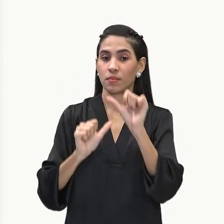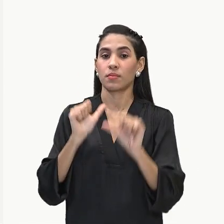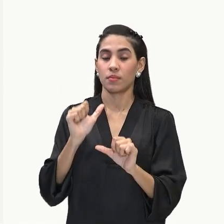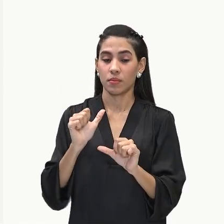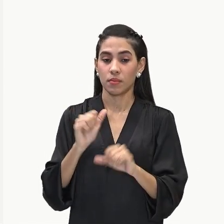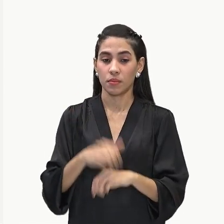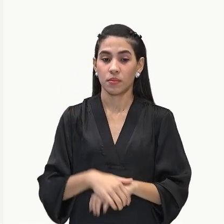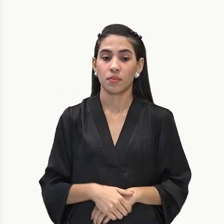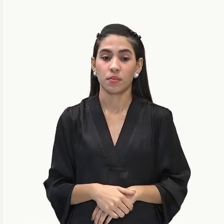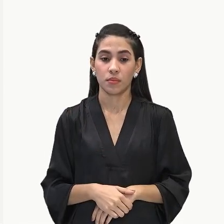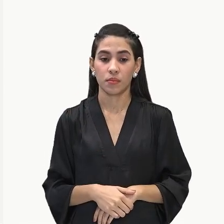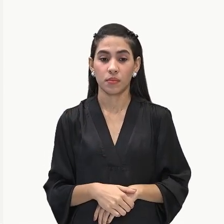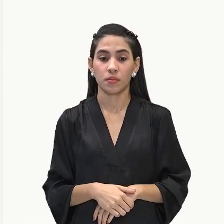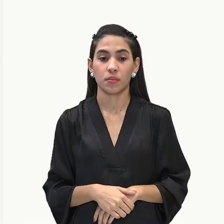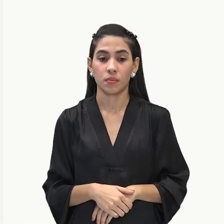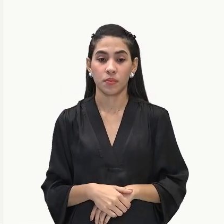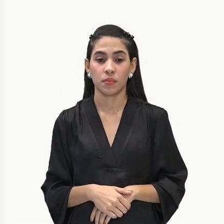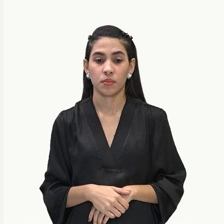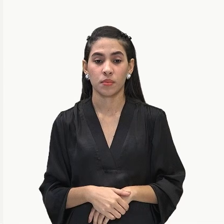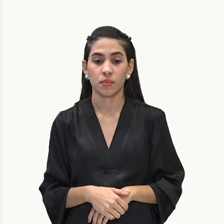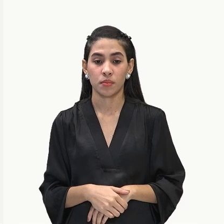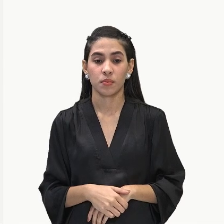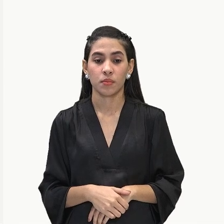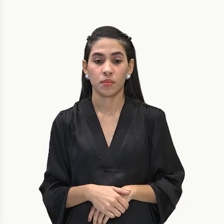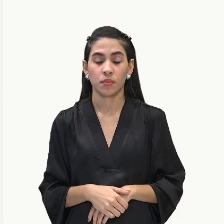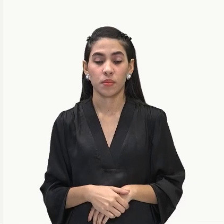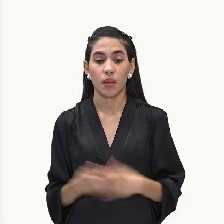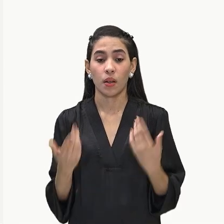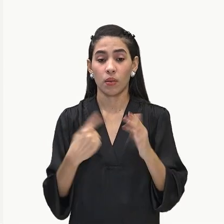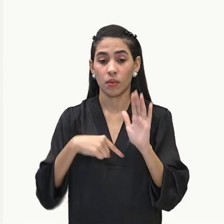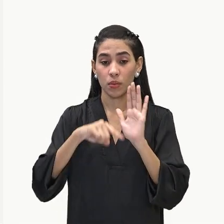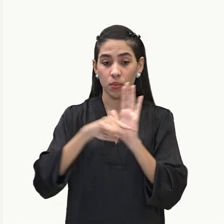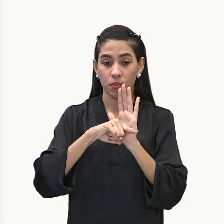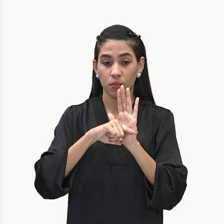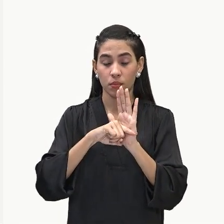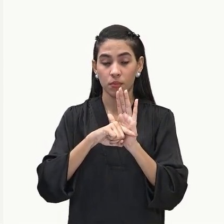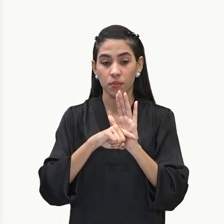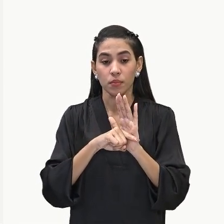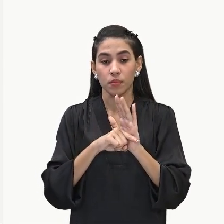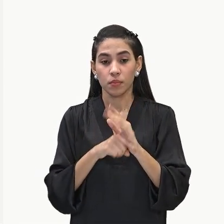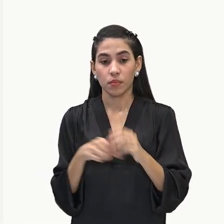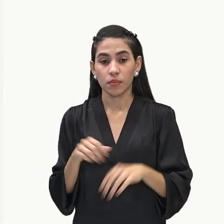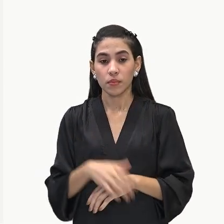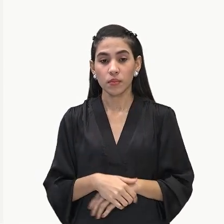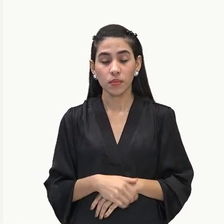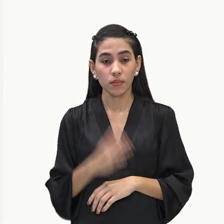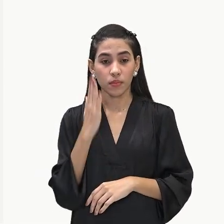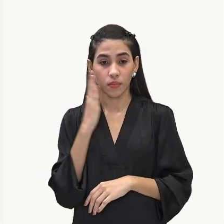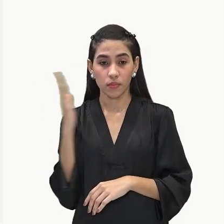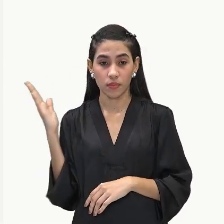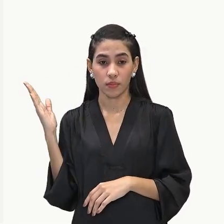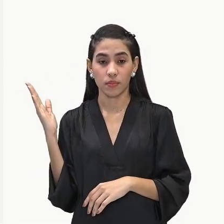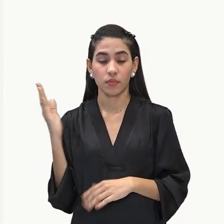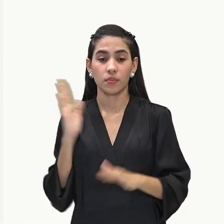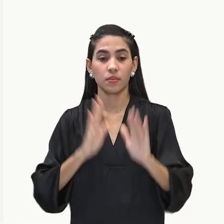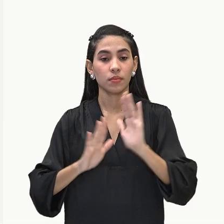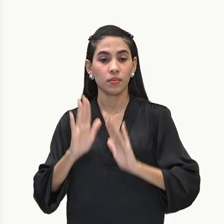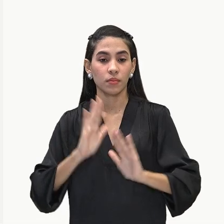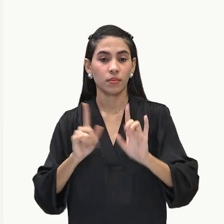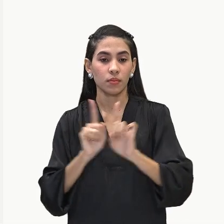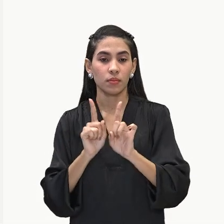Mudar. Tranquilo? Temos agora aí uma subtração que envolve fração e nós vamos com muita calma